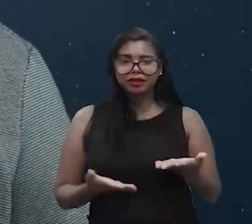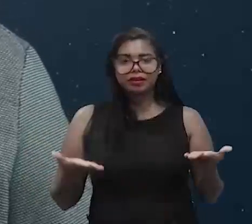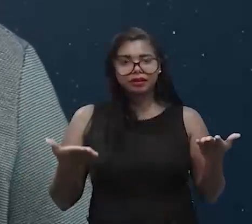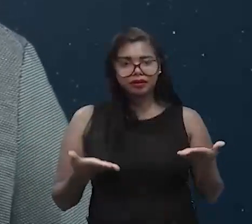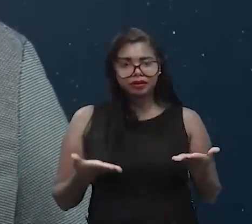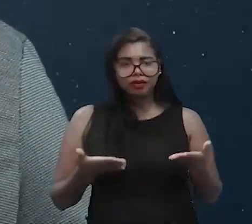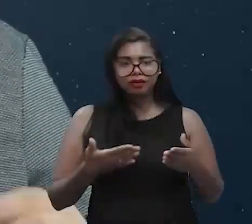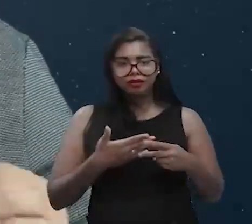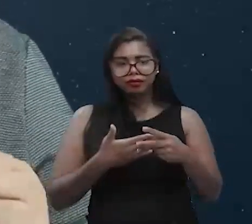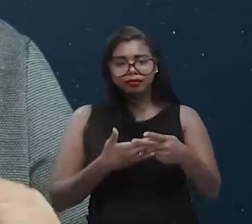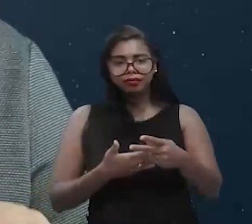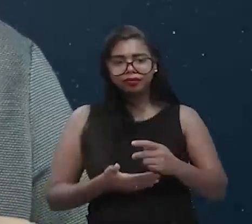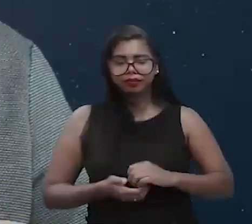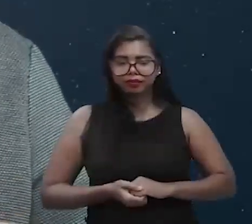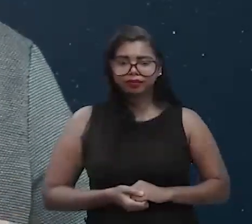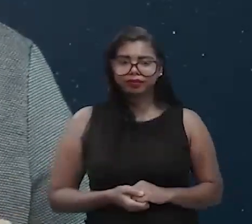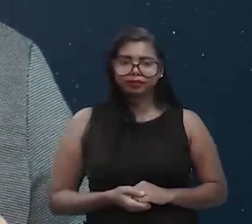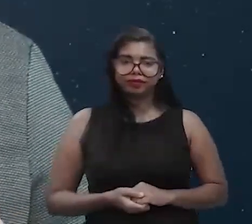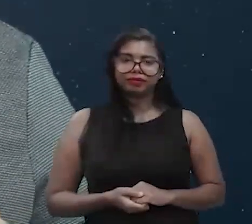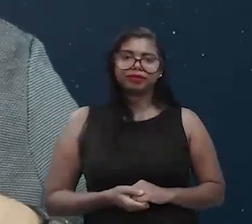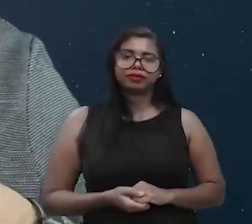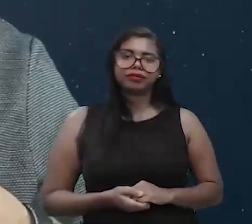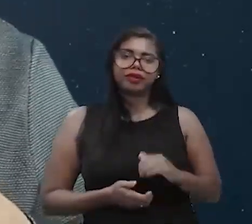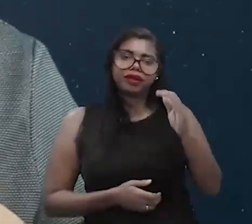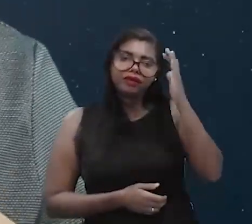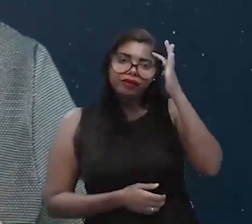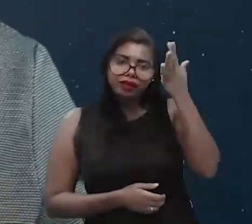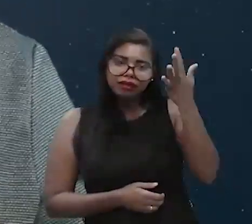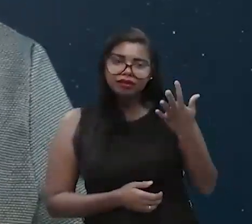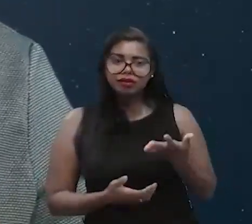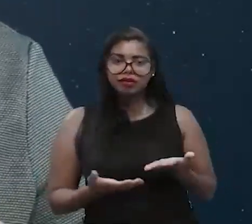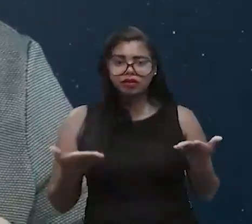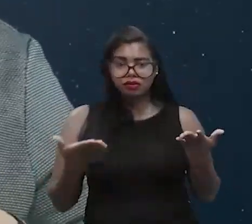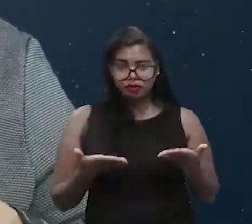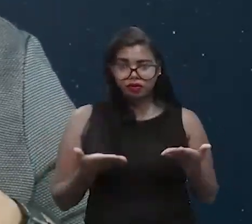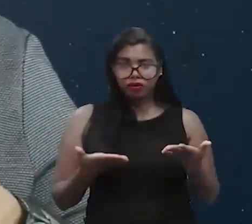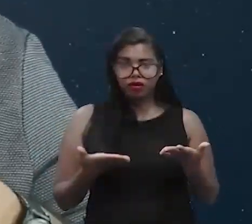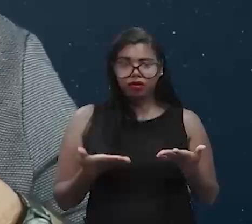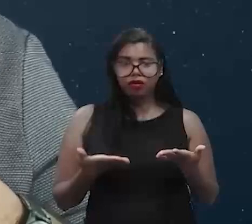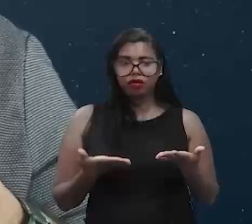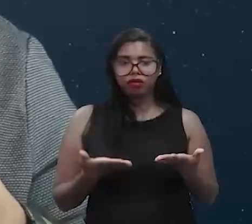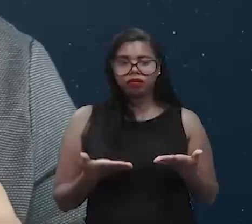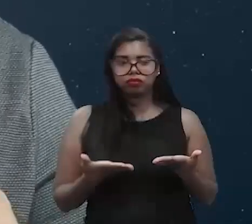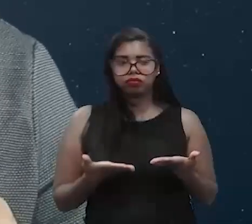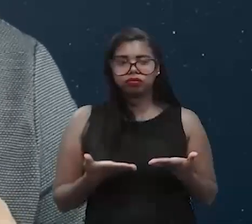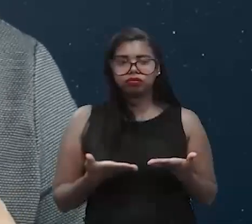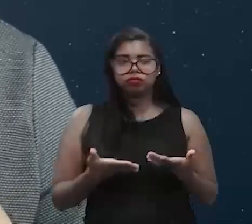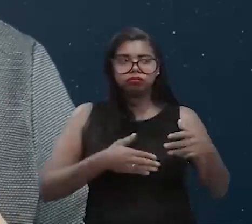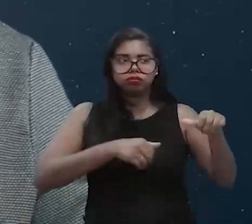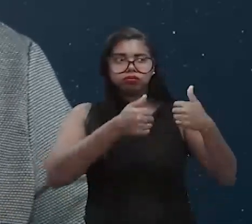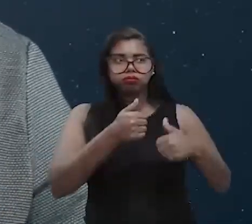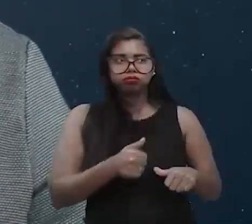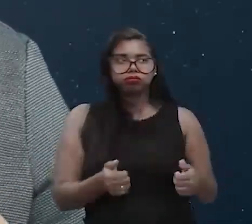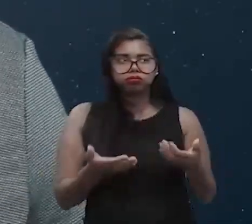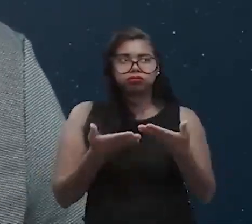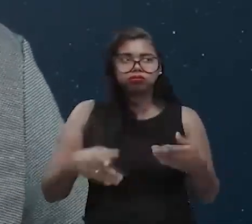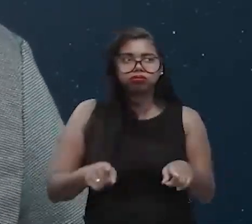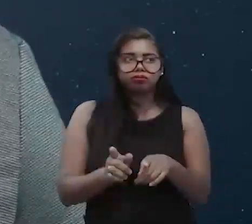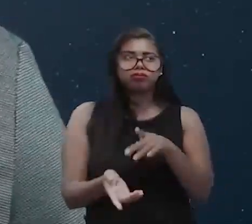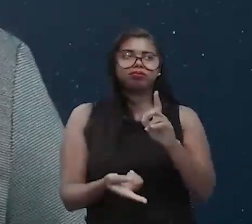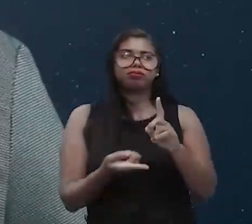aproxima. Vá resolvendo questões para ganhar ritmo de prova, para ter convicção na